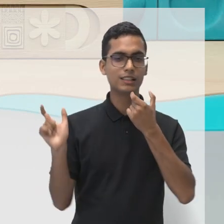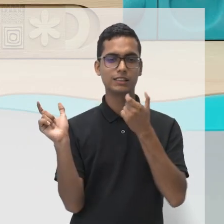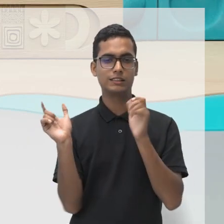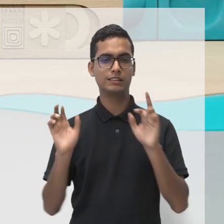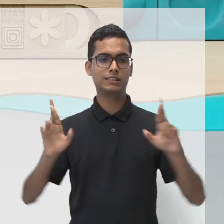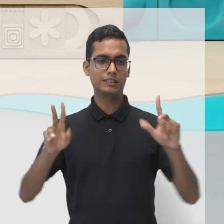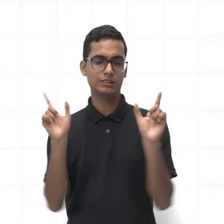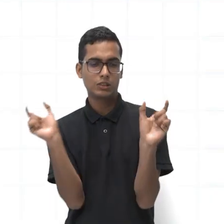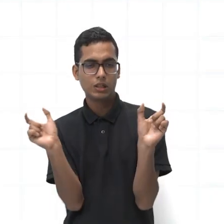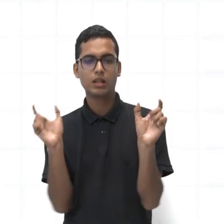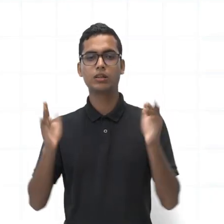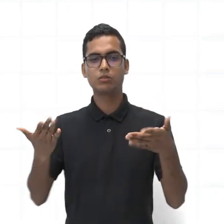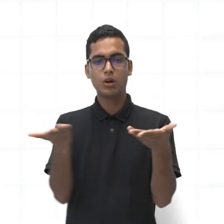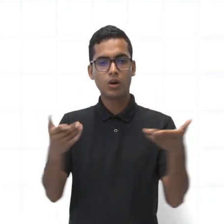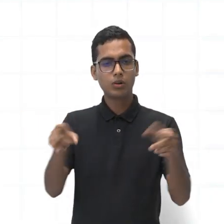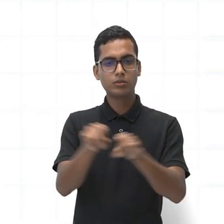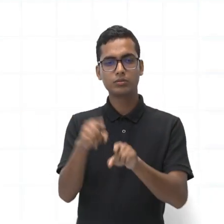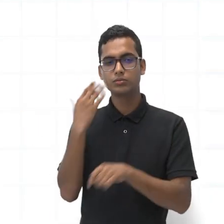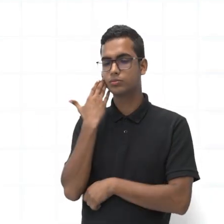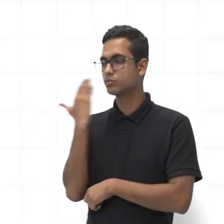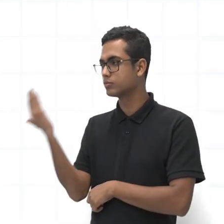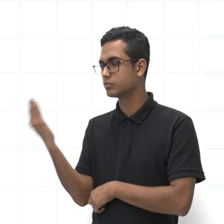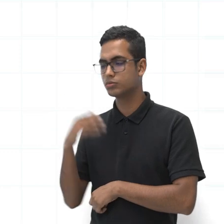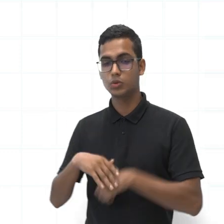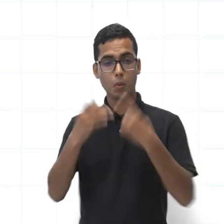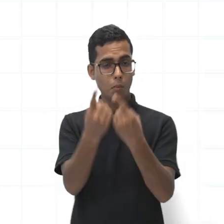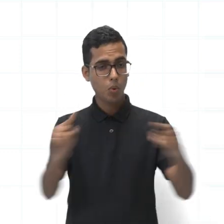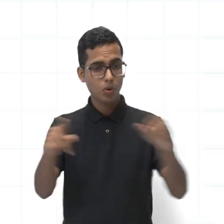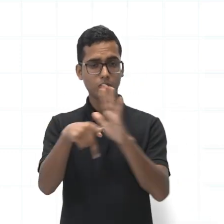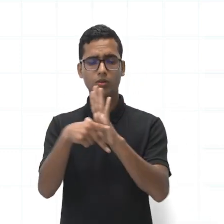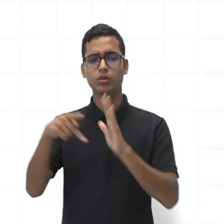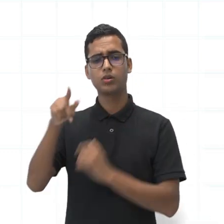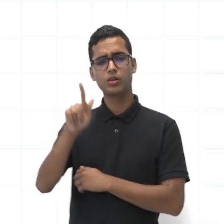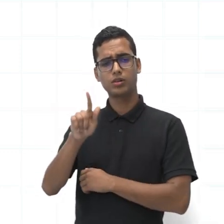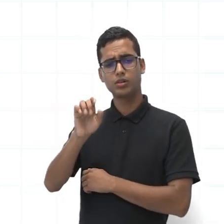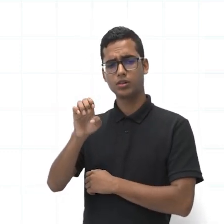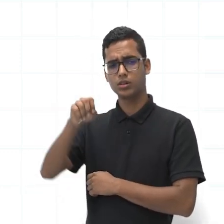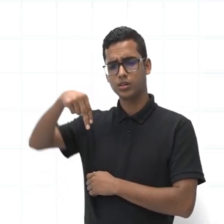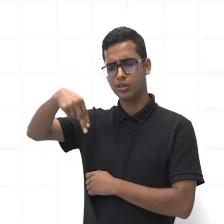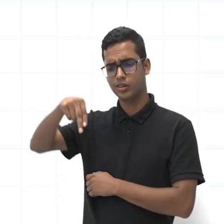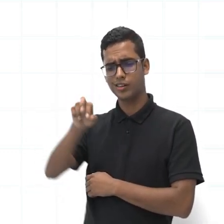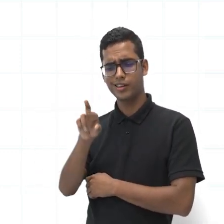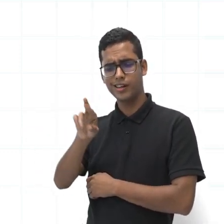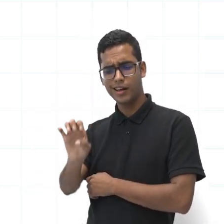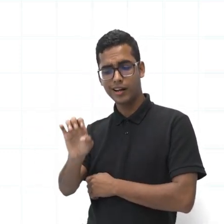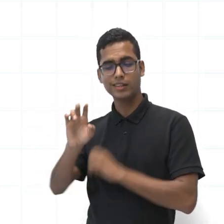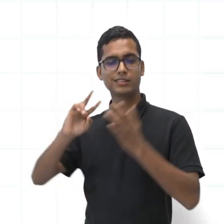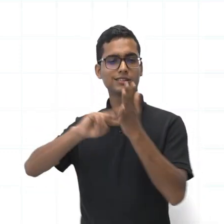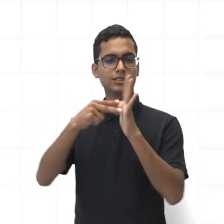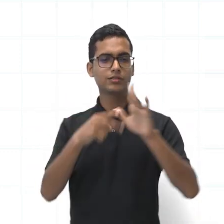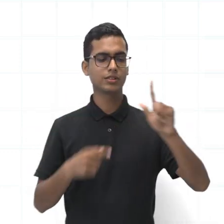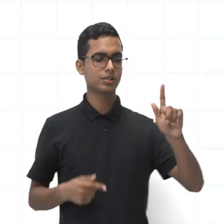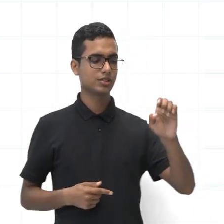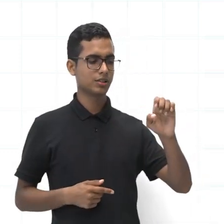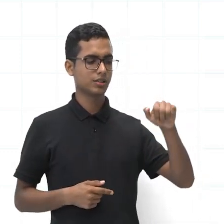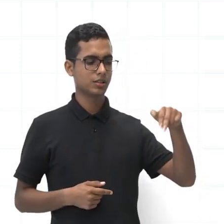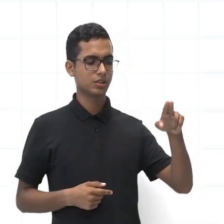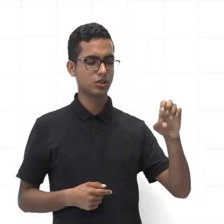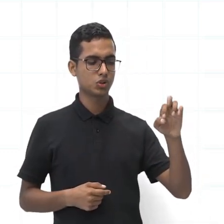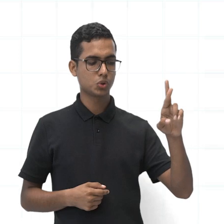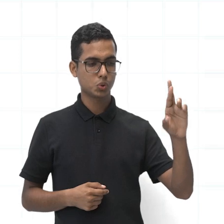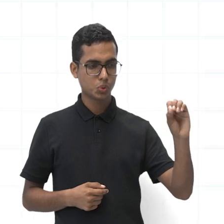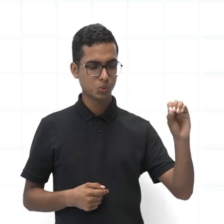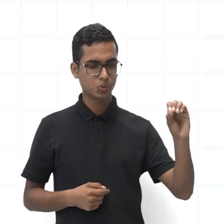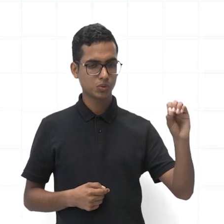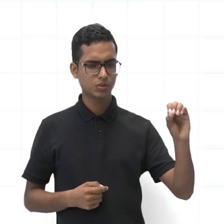Olha só. Então, musical genre, que gênero musical? Então, repare que na primeira pergunta nós falamos sobre